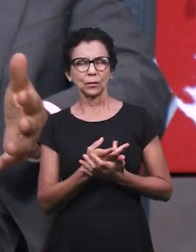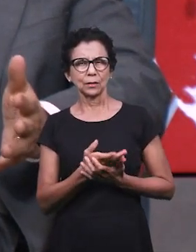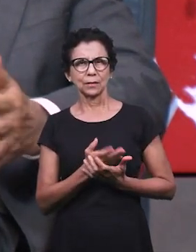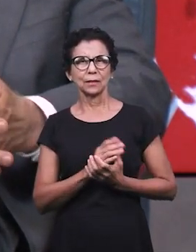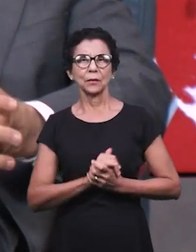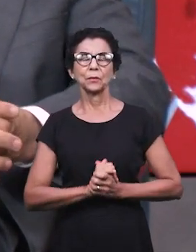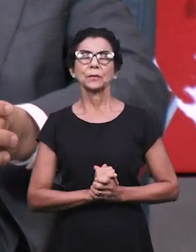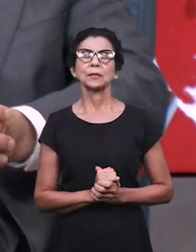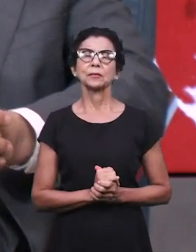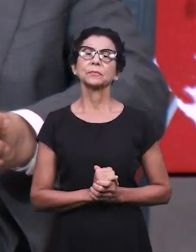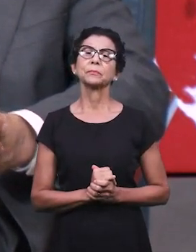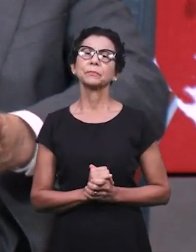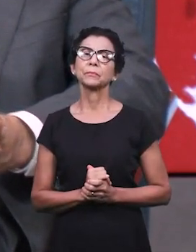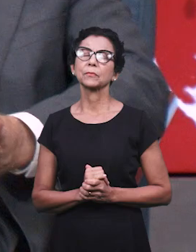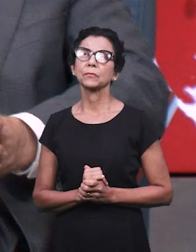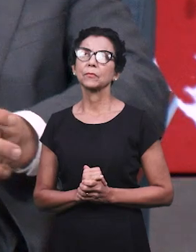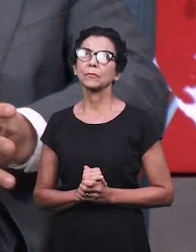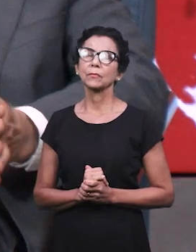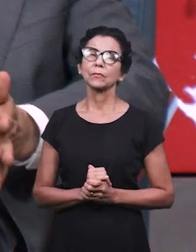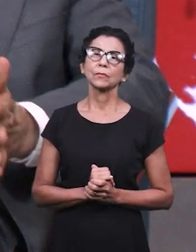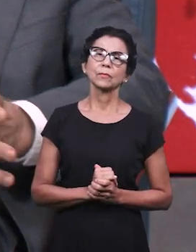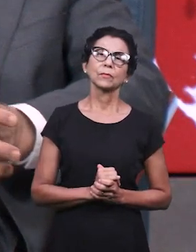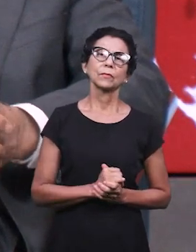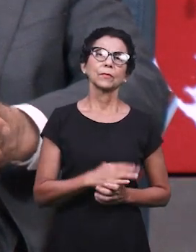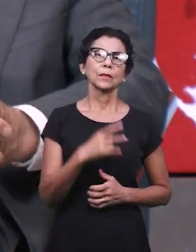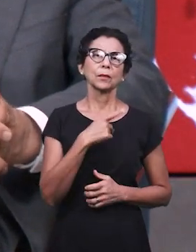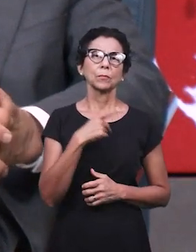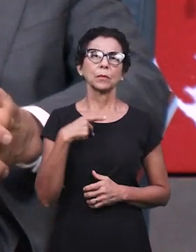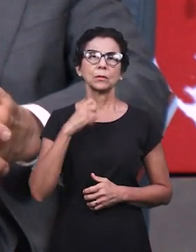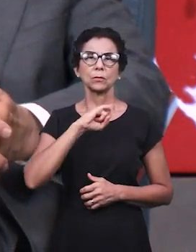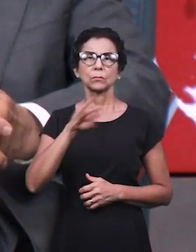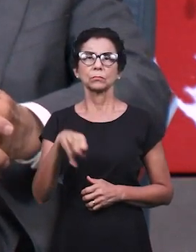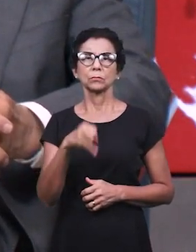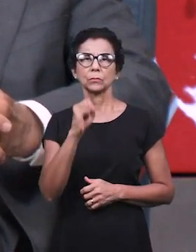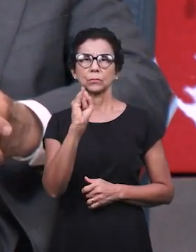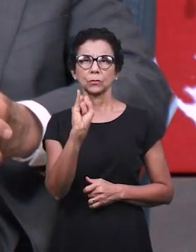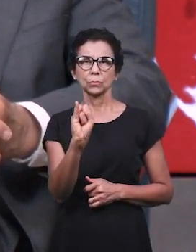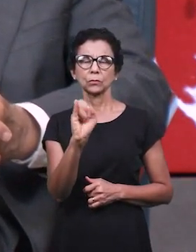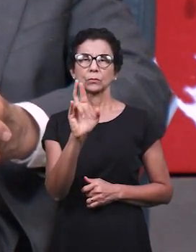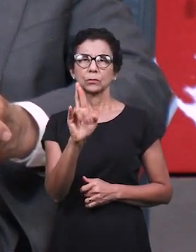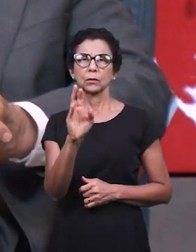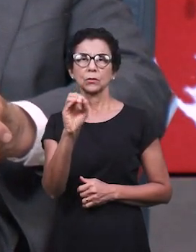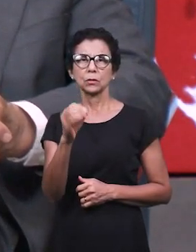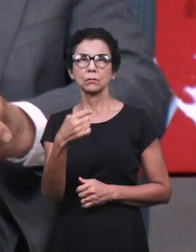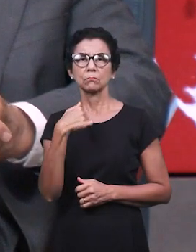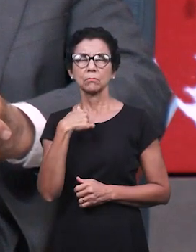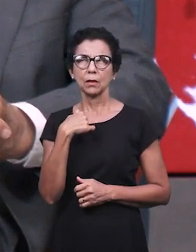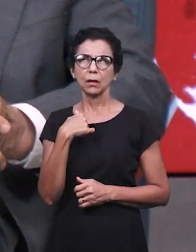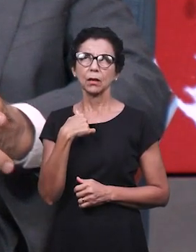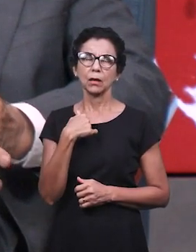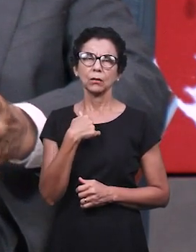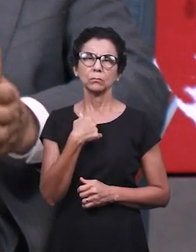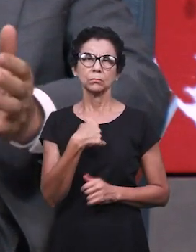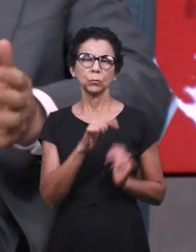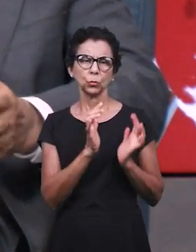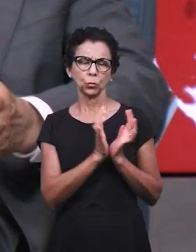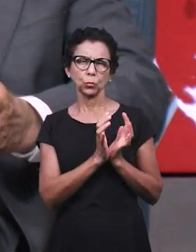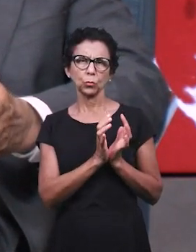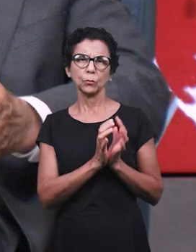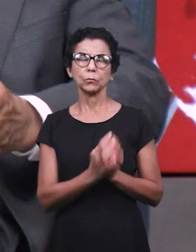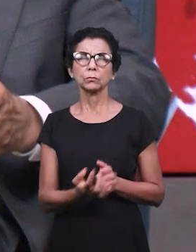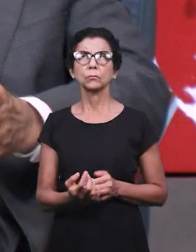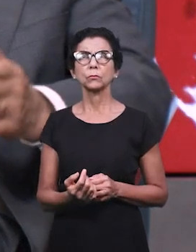nós participamos de um seminário na cidade do Porto, lá em Portugal. Era um